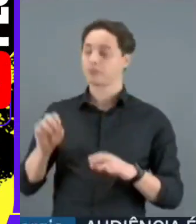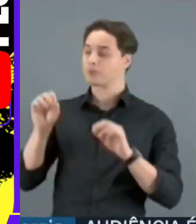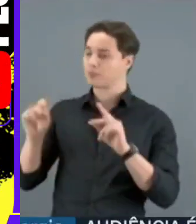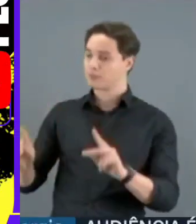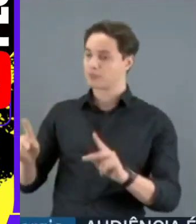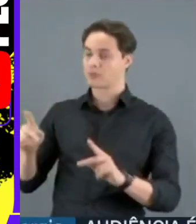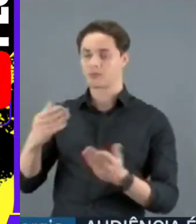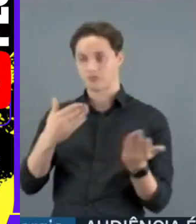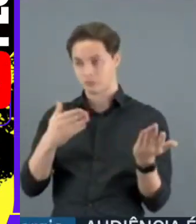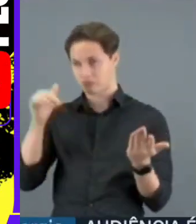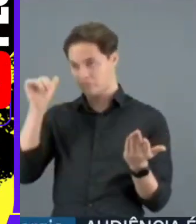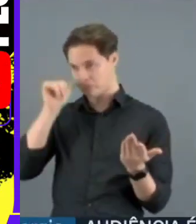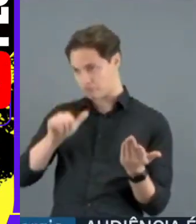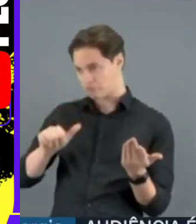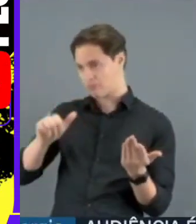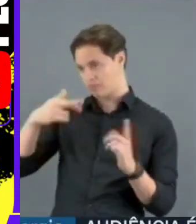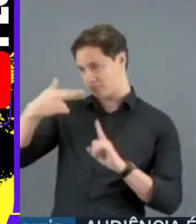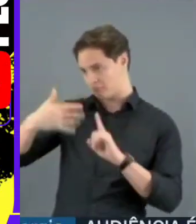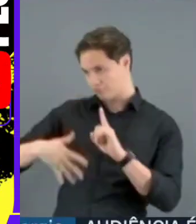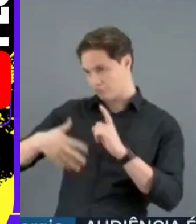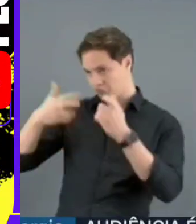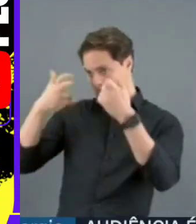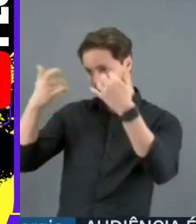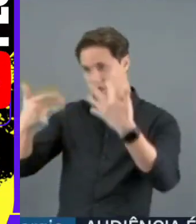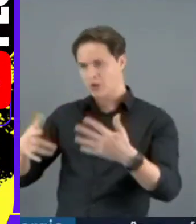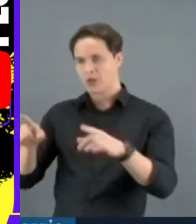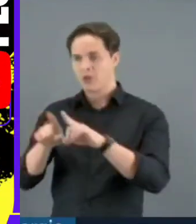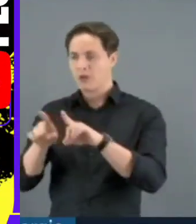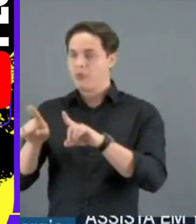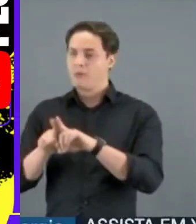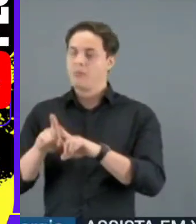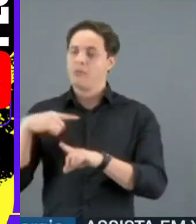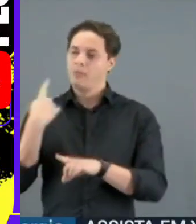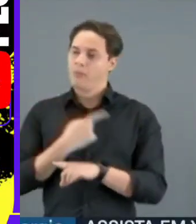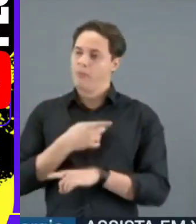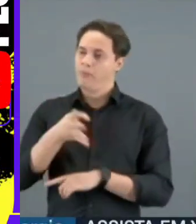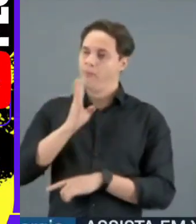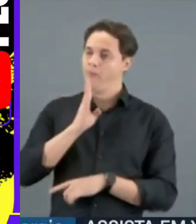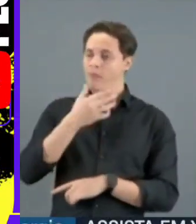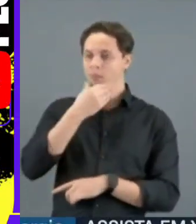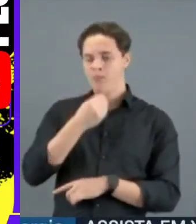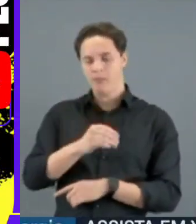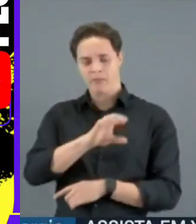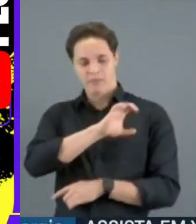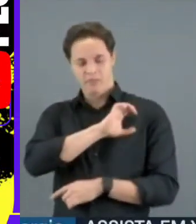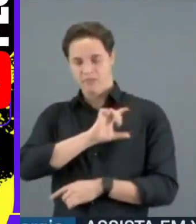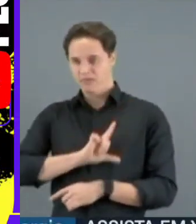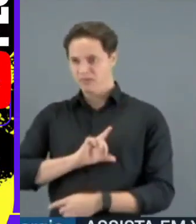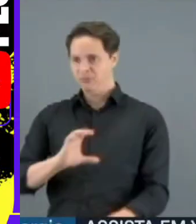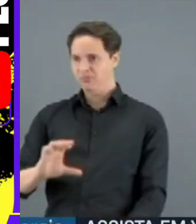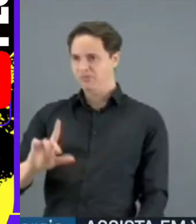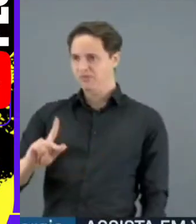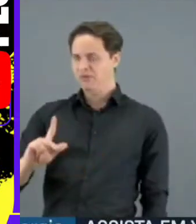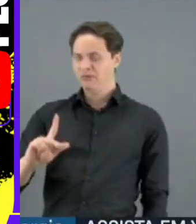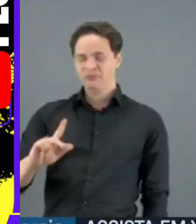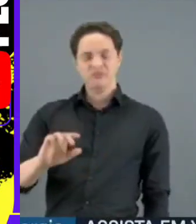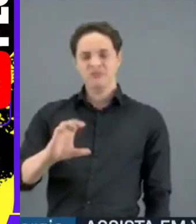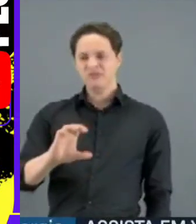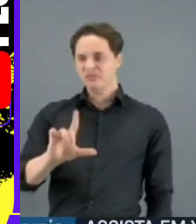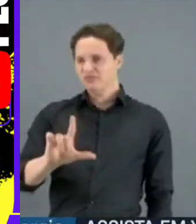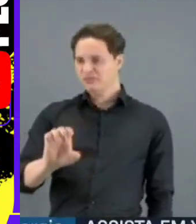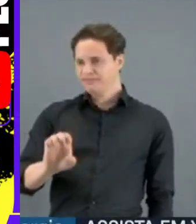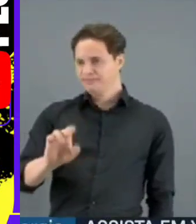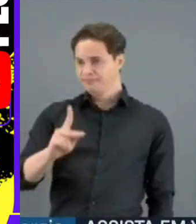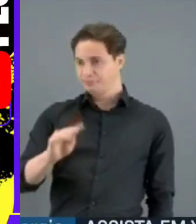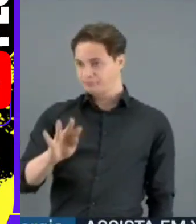pela relatora, e a oposição também bem conhece, nós sabemos que foi o coronel Klepter, que deu a ordem,